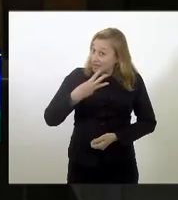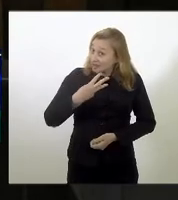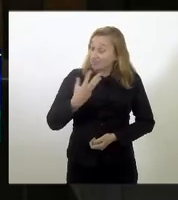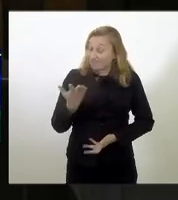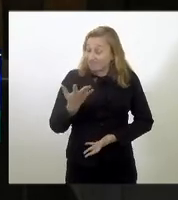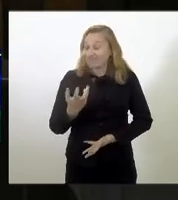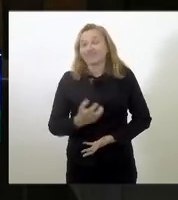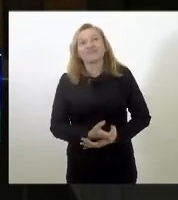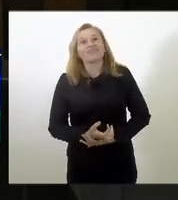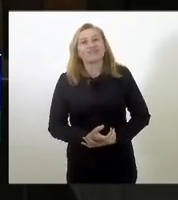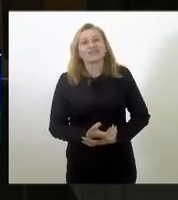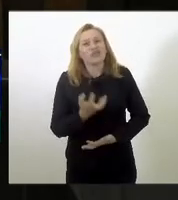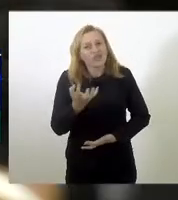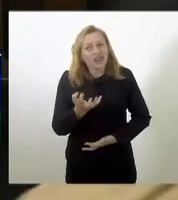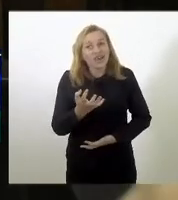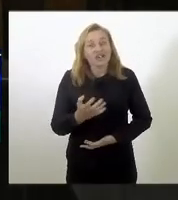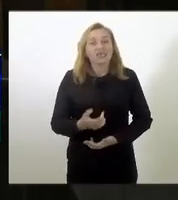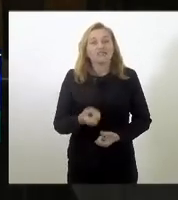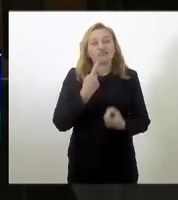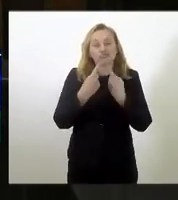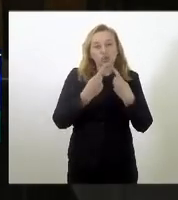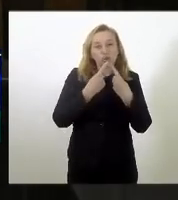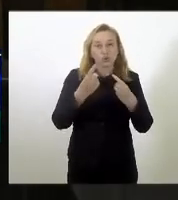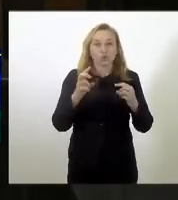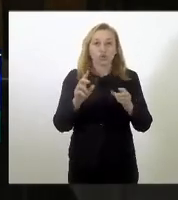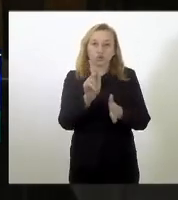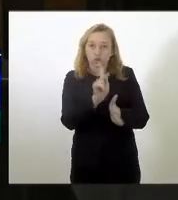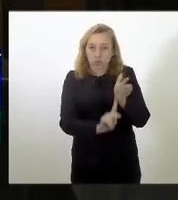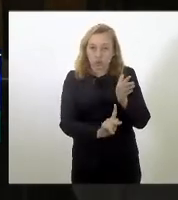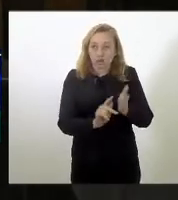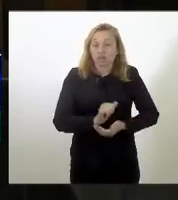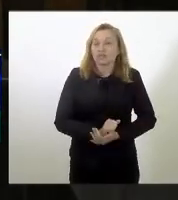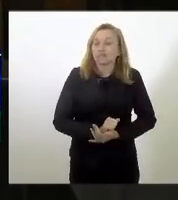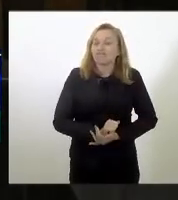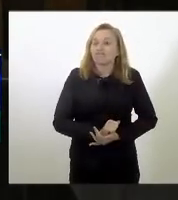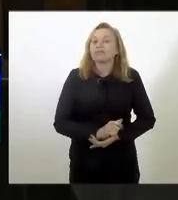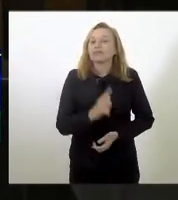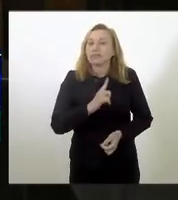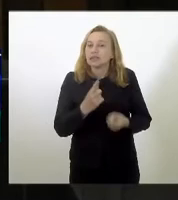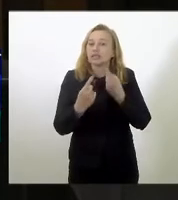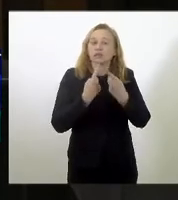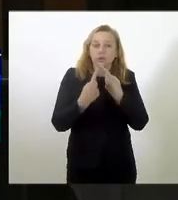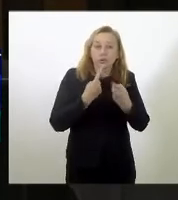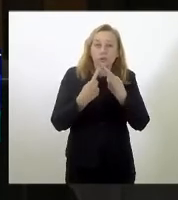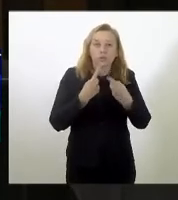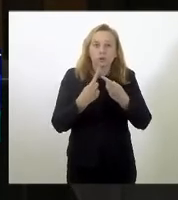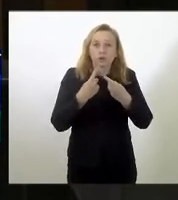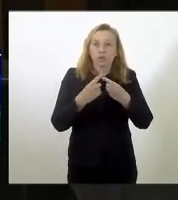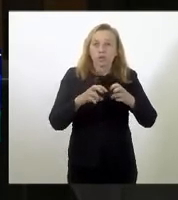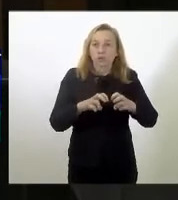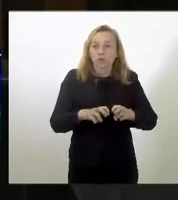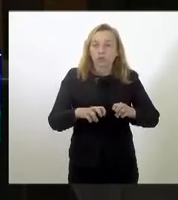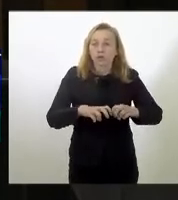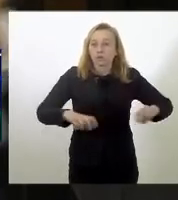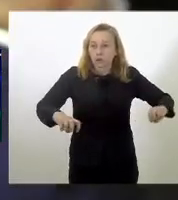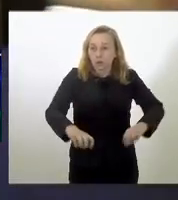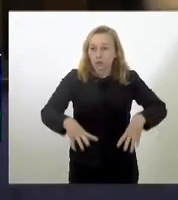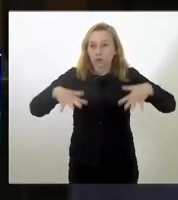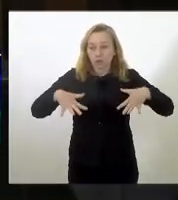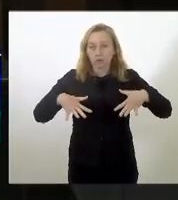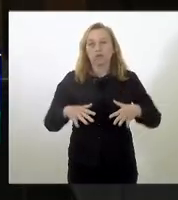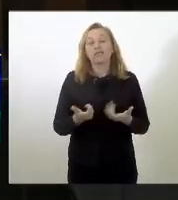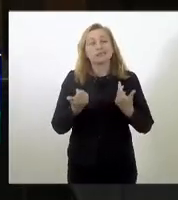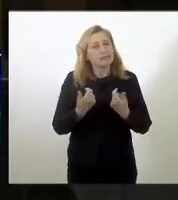terceiro lugar, eu quero entrar no debate sobre esse projeto. A gente tem debatido muito na Assembleia Legislativa a